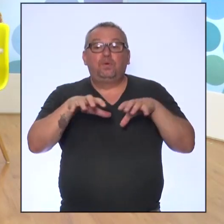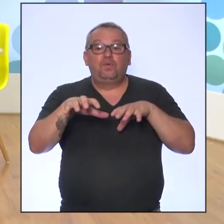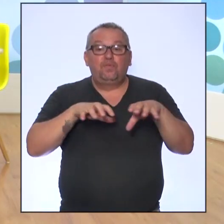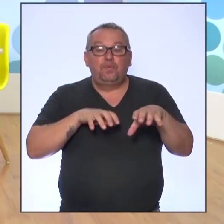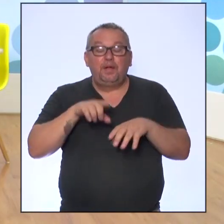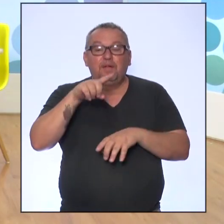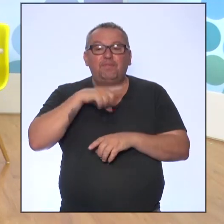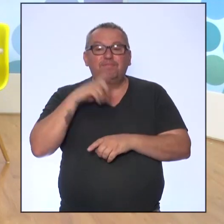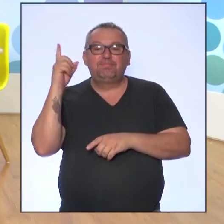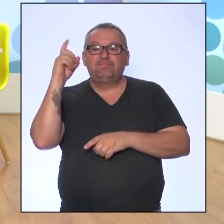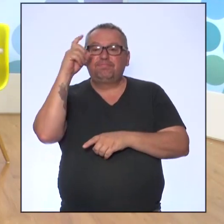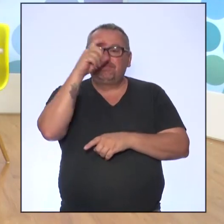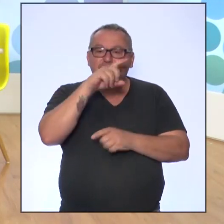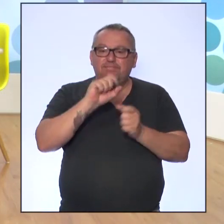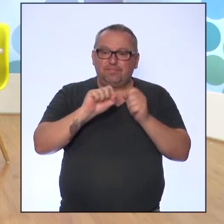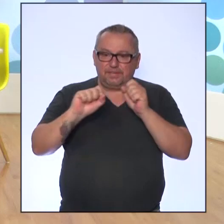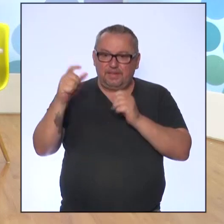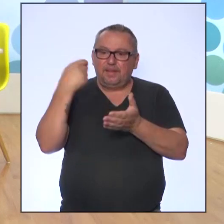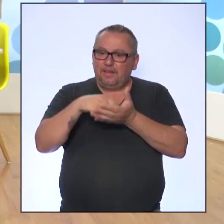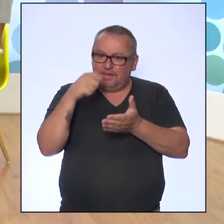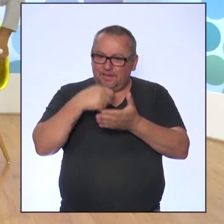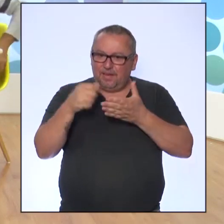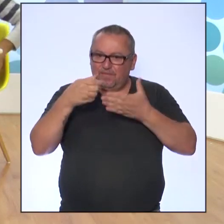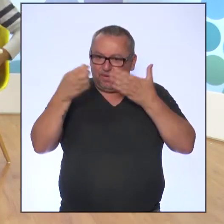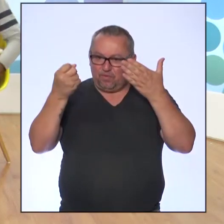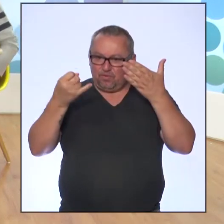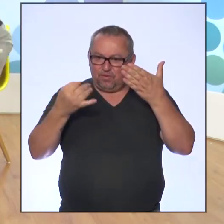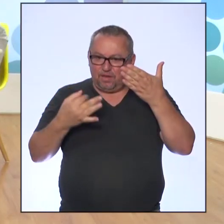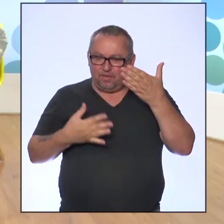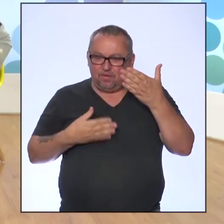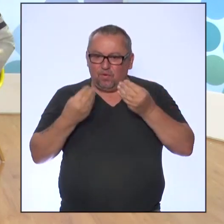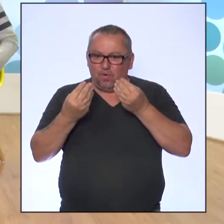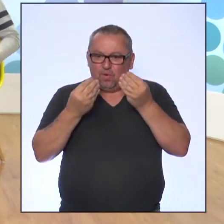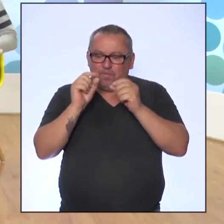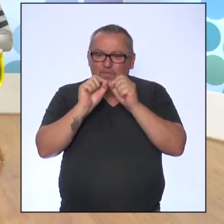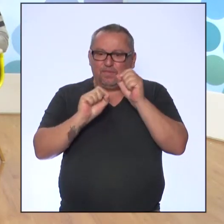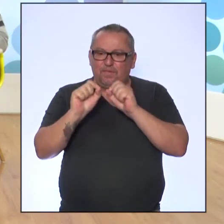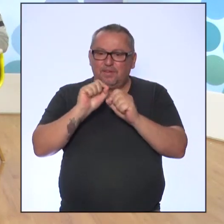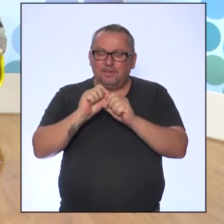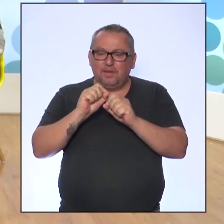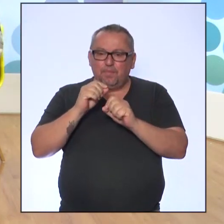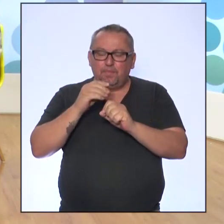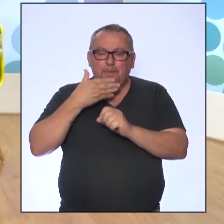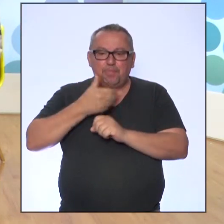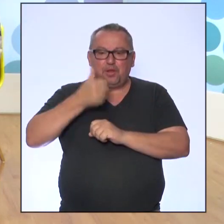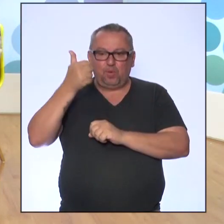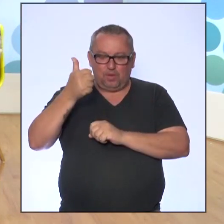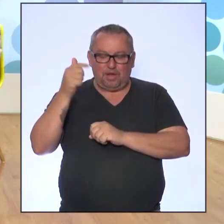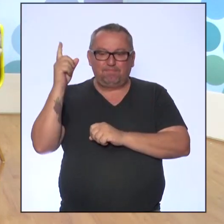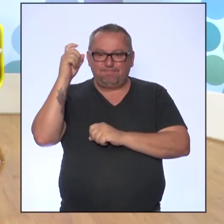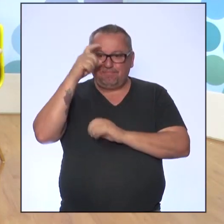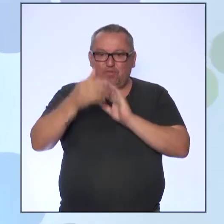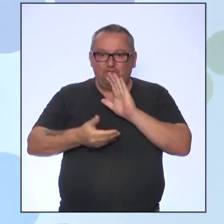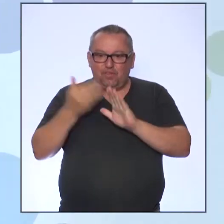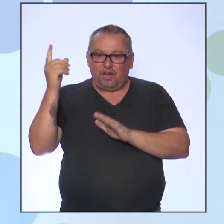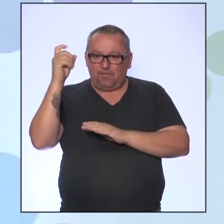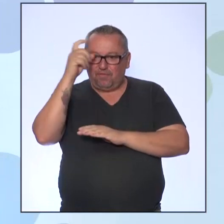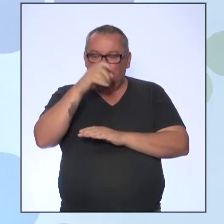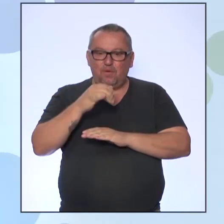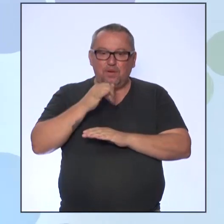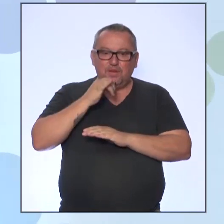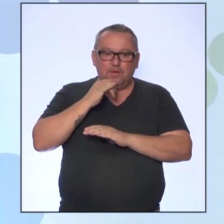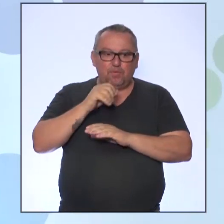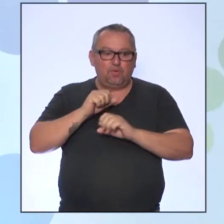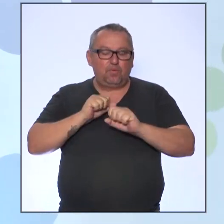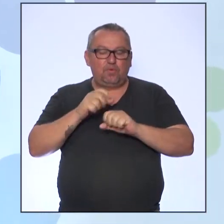mais dificuldade em fazer? Escreva aí para a gente no chat. E como você faria para sanar essa dificuldade, né? Por exemplo, no movimento